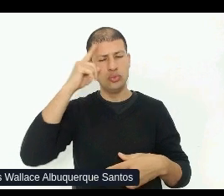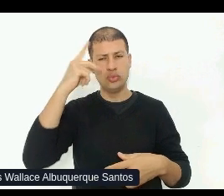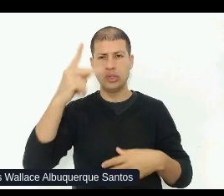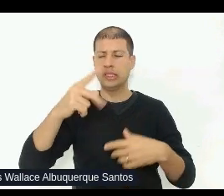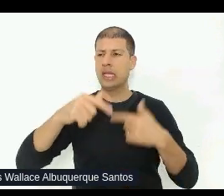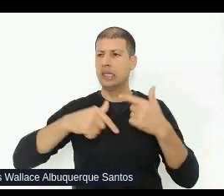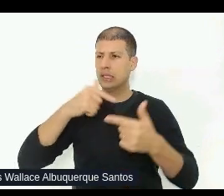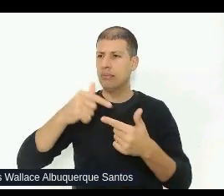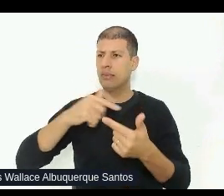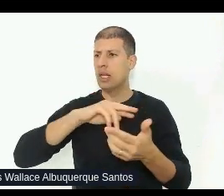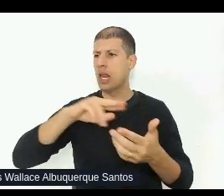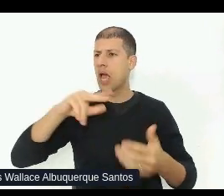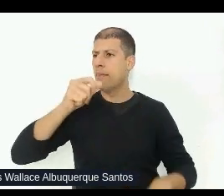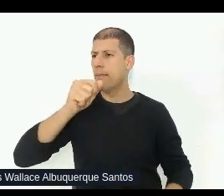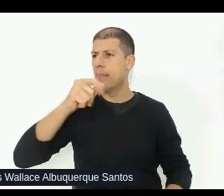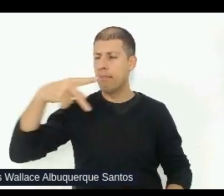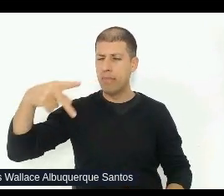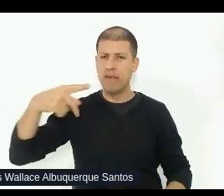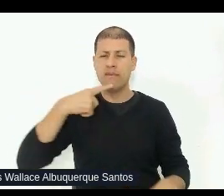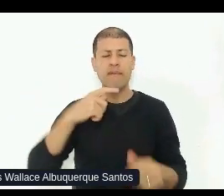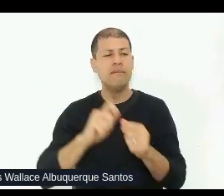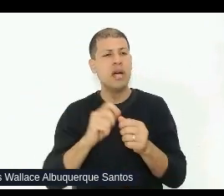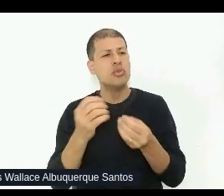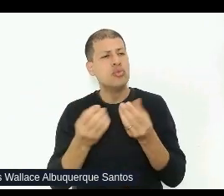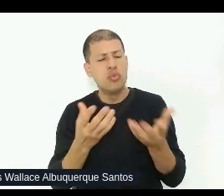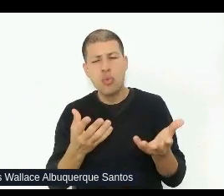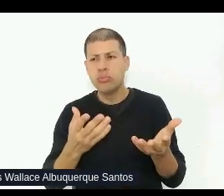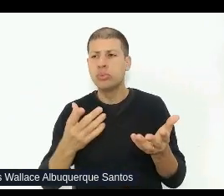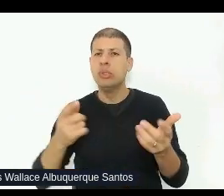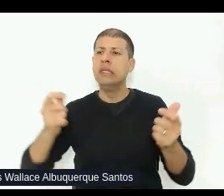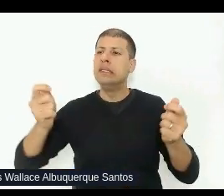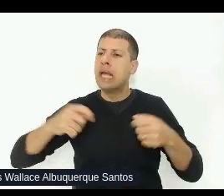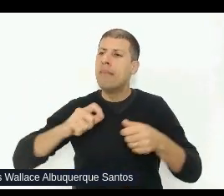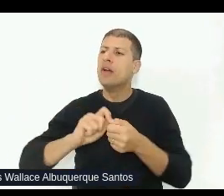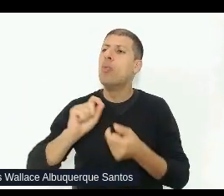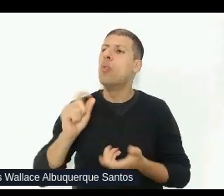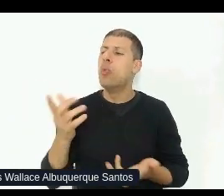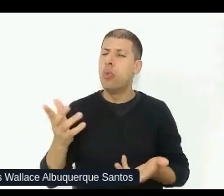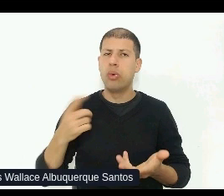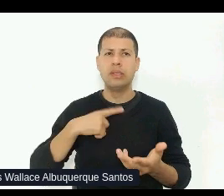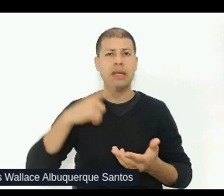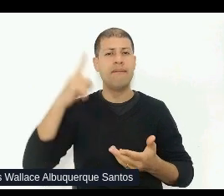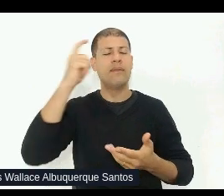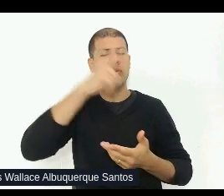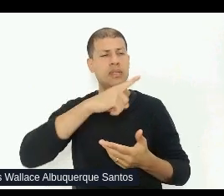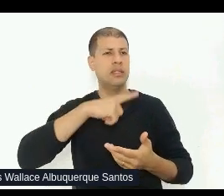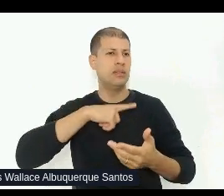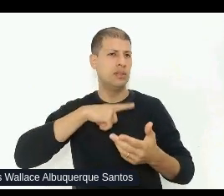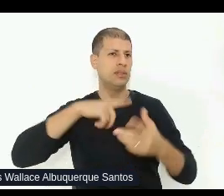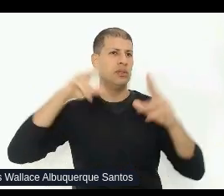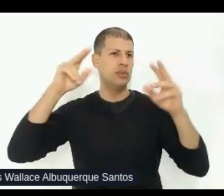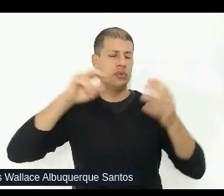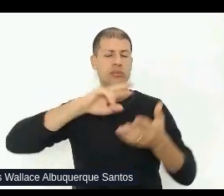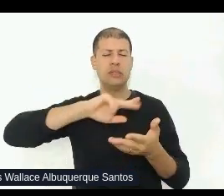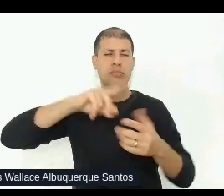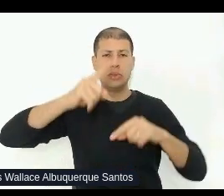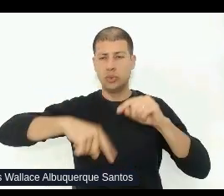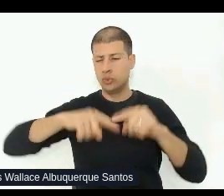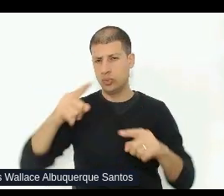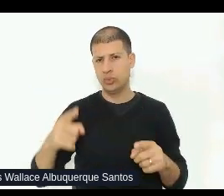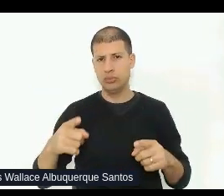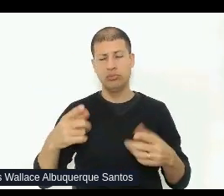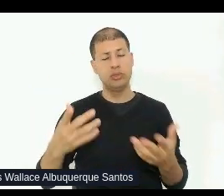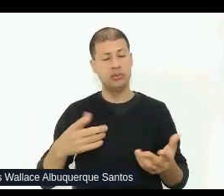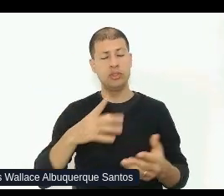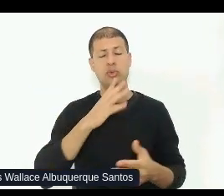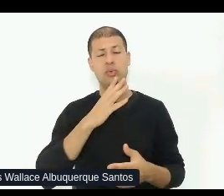tipo de aplicativo, fala como pode ser feito, que tipo de dificuldade elas têm em relação ao produto. Então você vai adquirindo